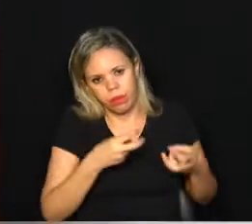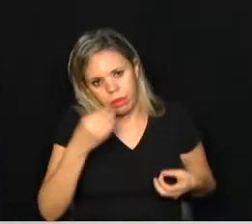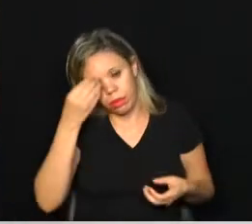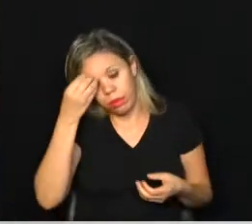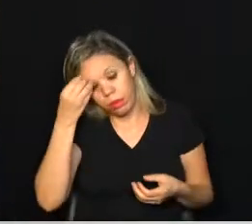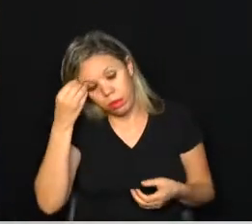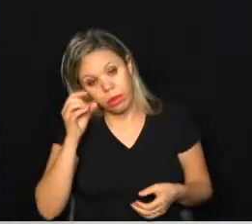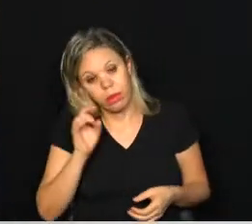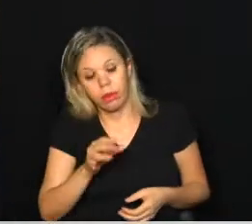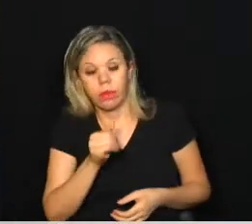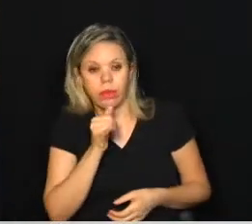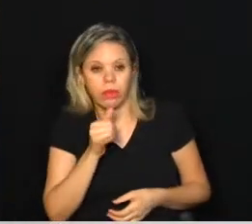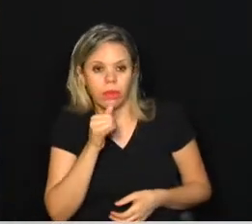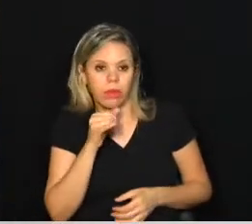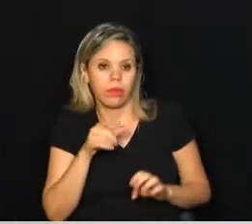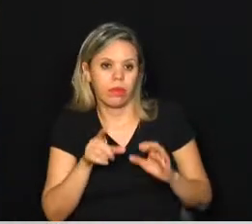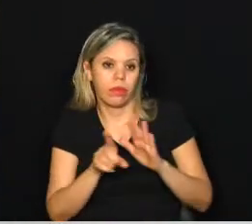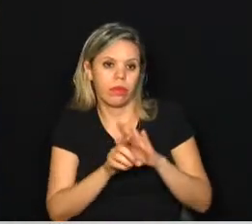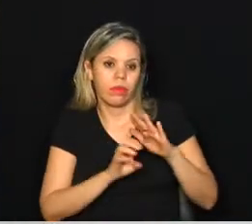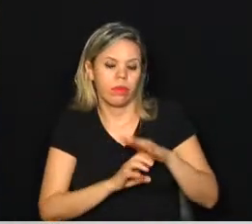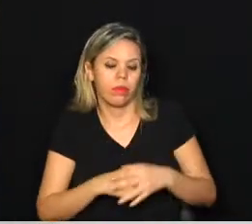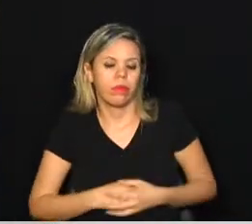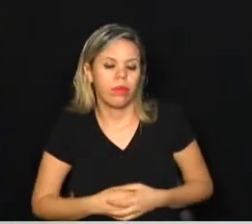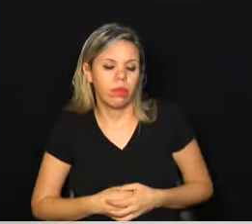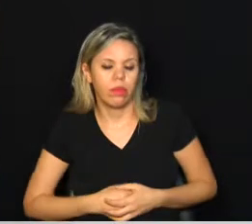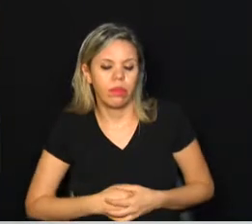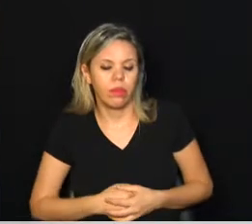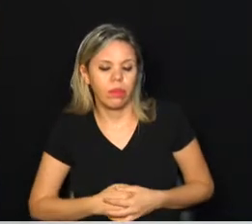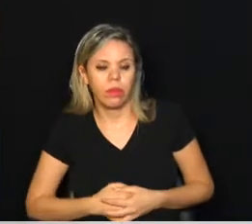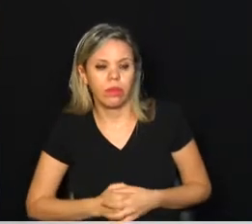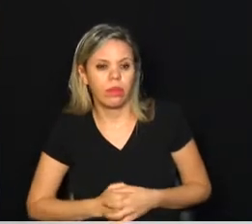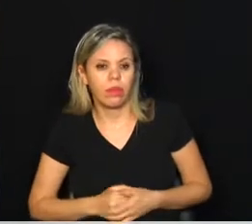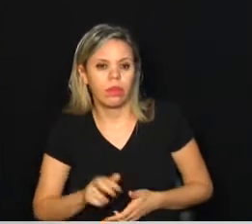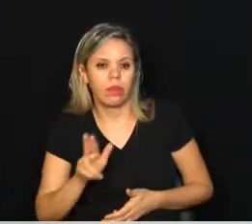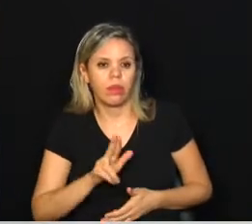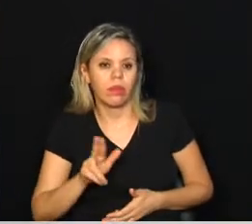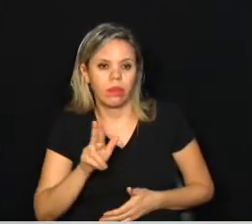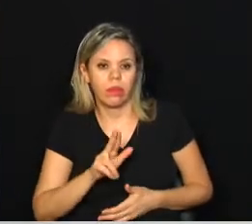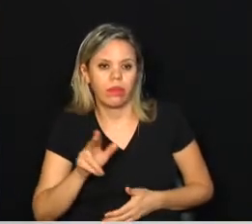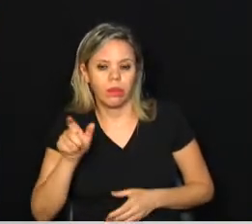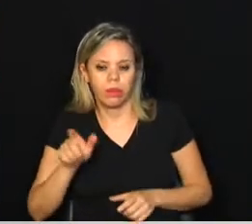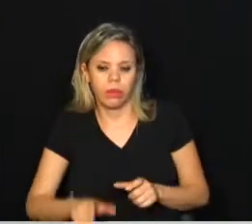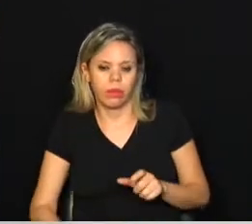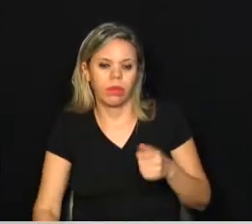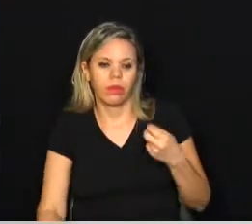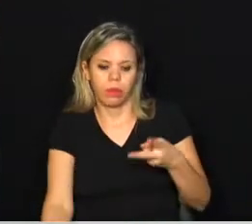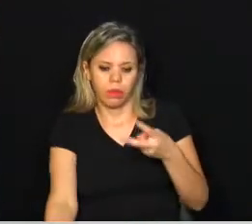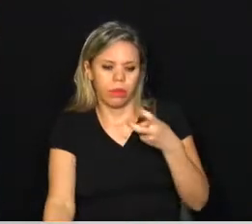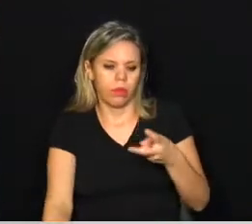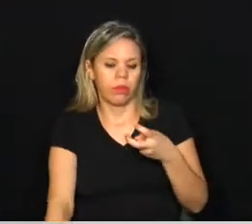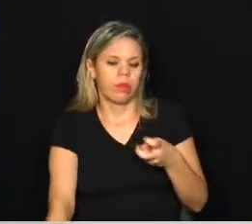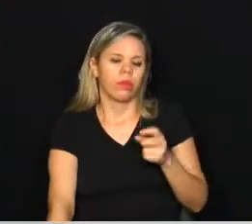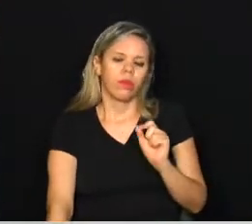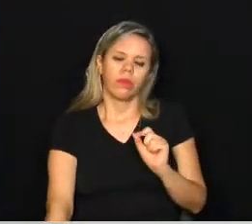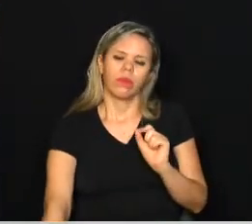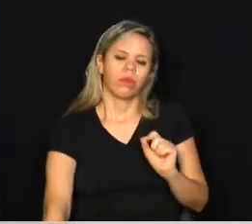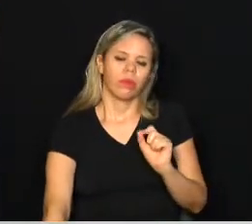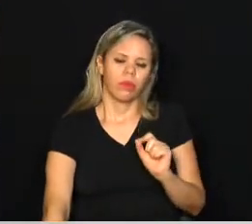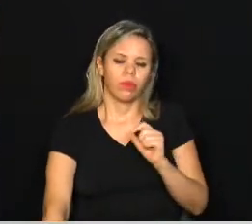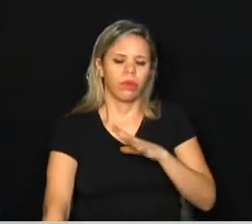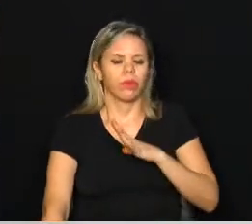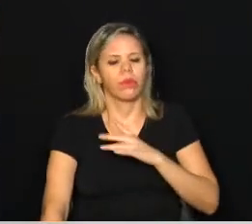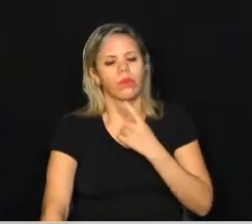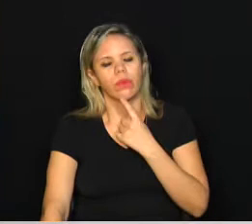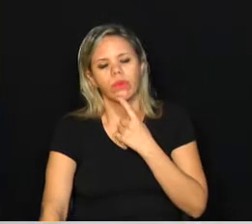que somente esse empresário, mas também o usuário. O usuário tem que ter a percepção de que a cidade de Campinas